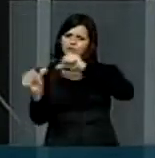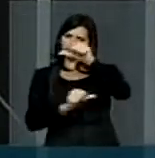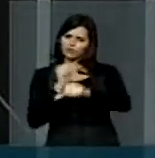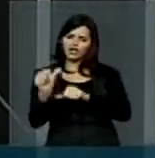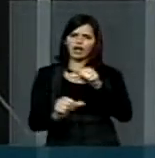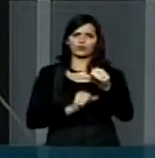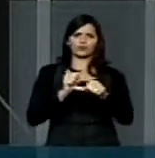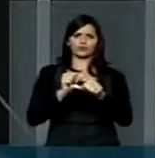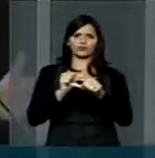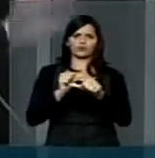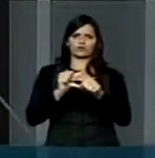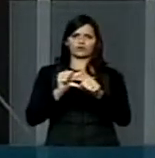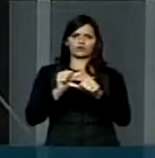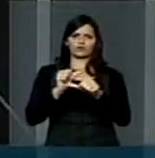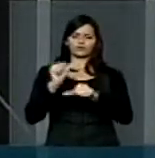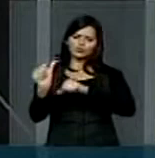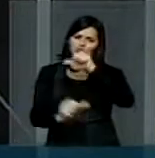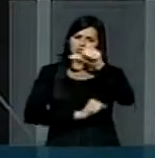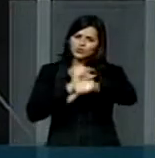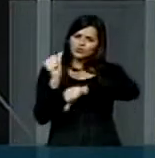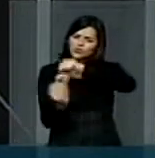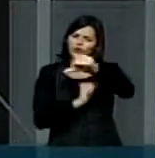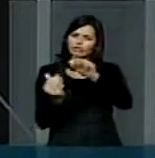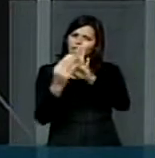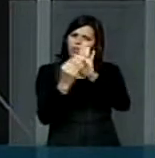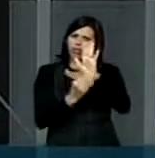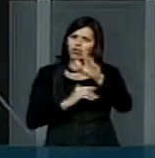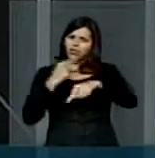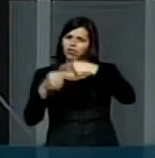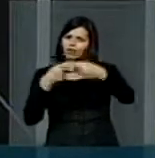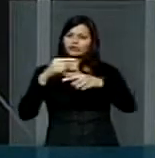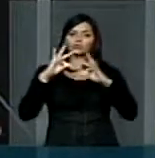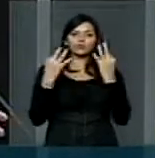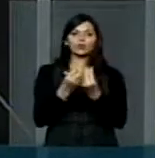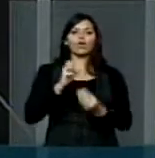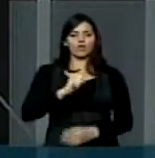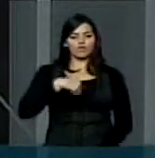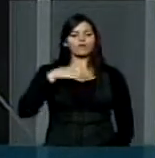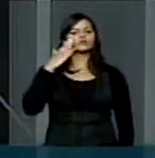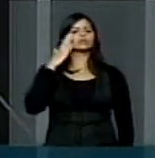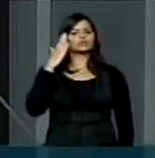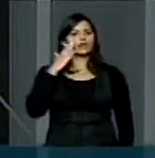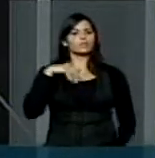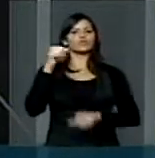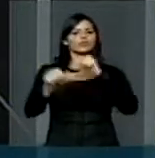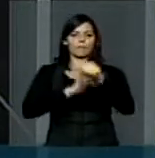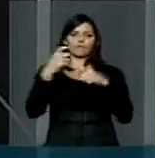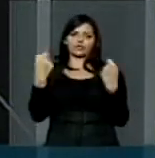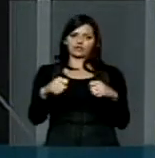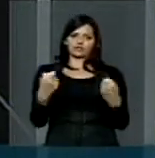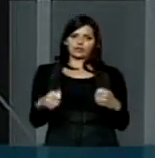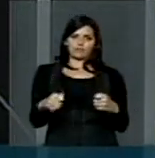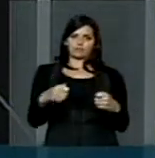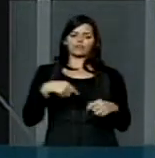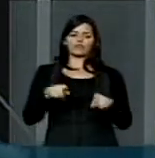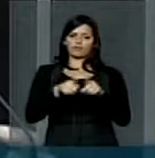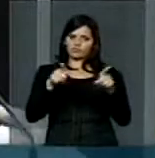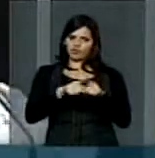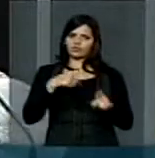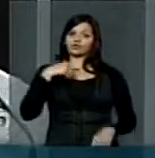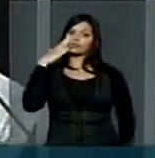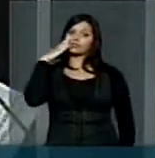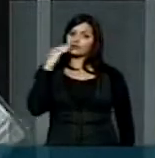reprocessado. Obrigado. Eu reconheço que mudanças precisam ser feitas, e